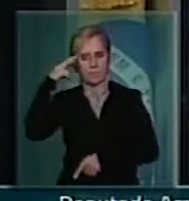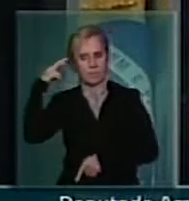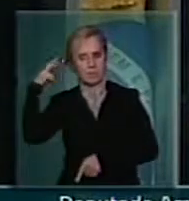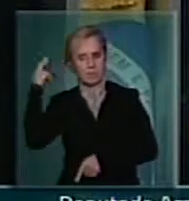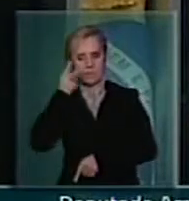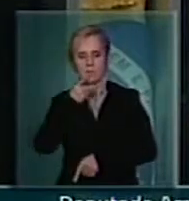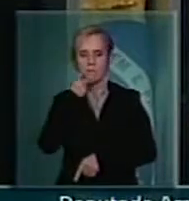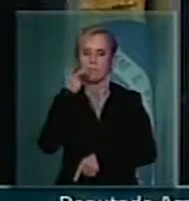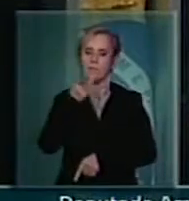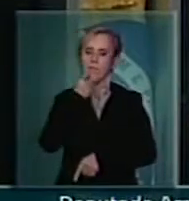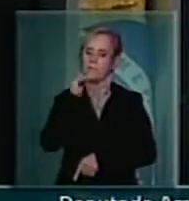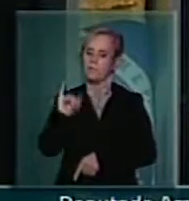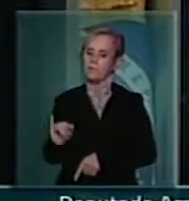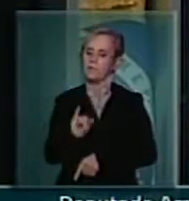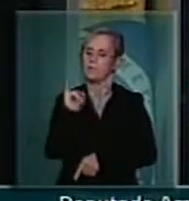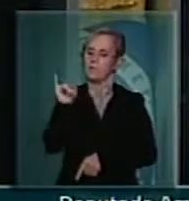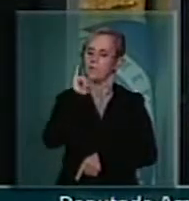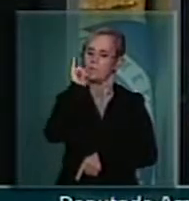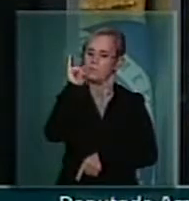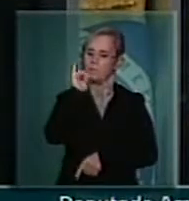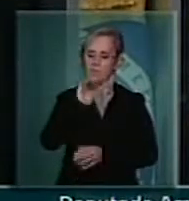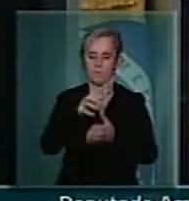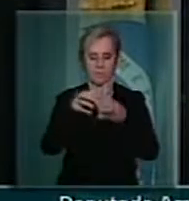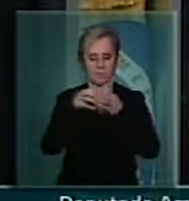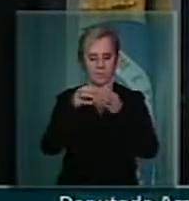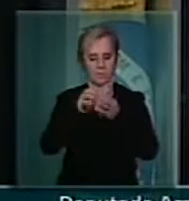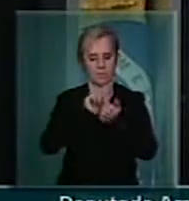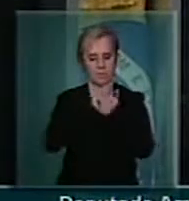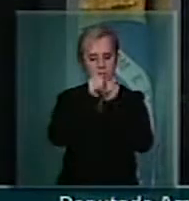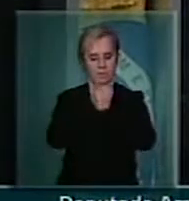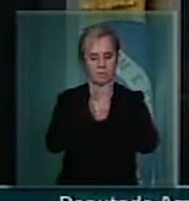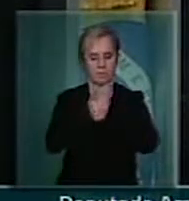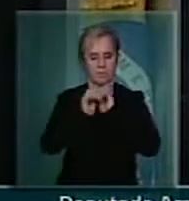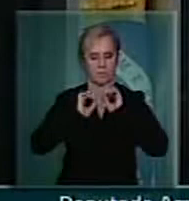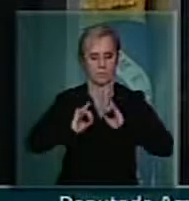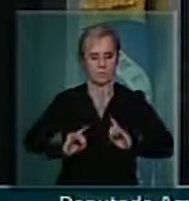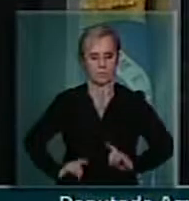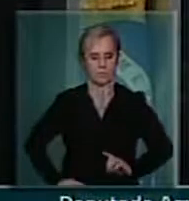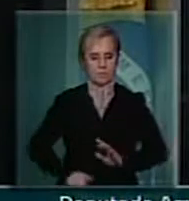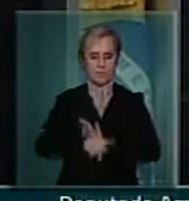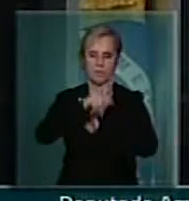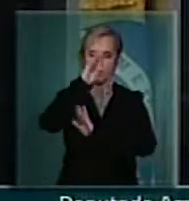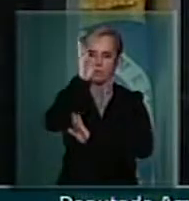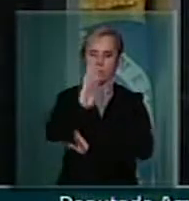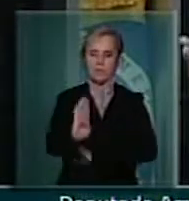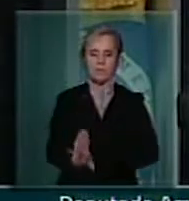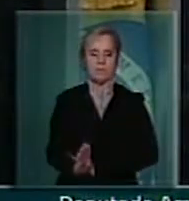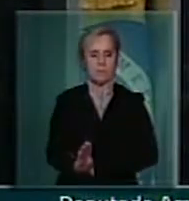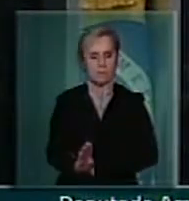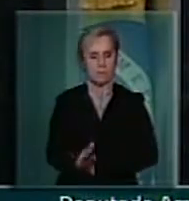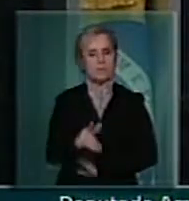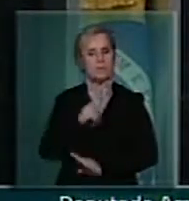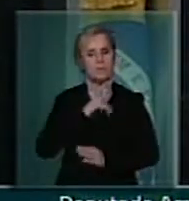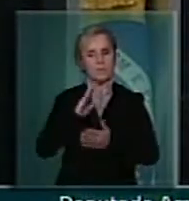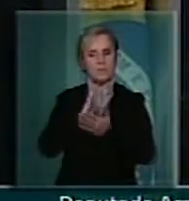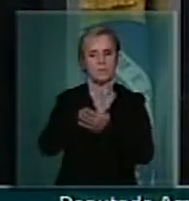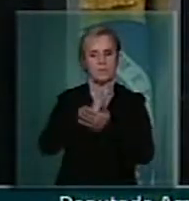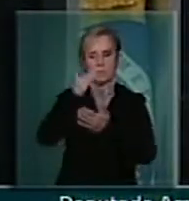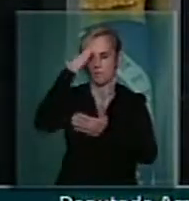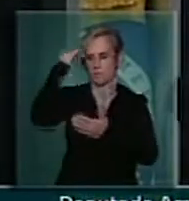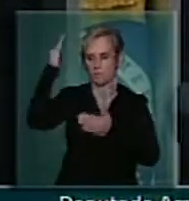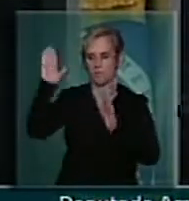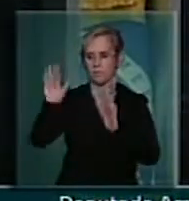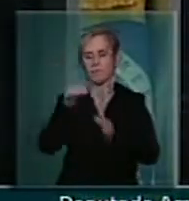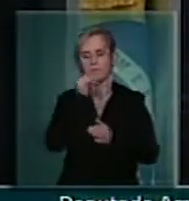destacar a importância do desempenho da equipe paralímpica brasileira, que tem alguns ídolos já, Clodoaldo